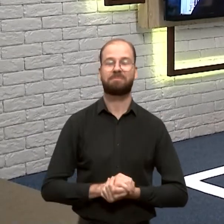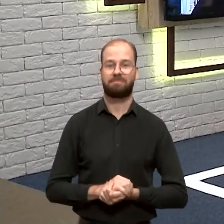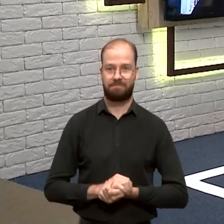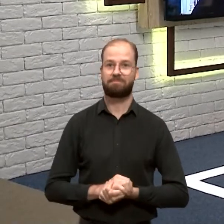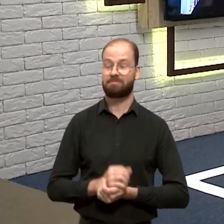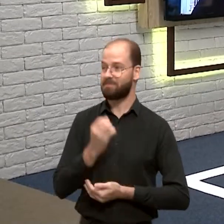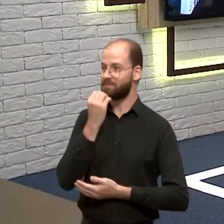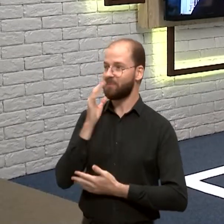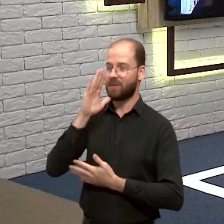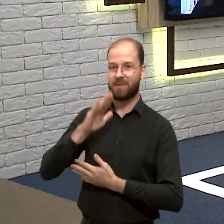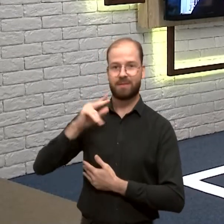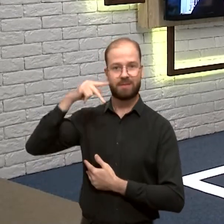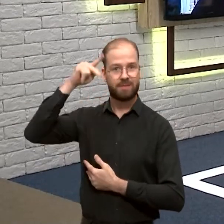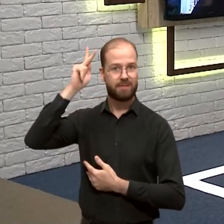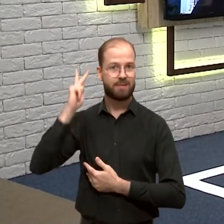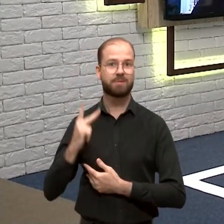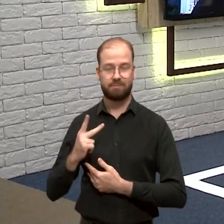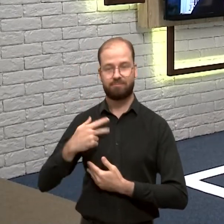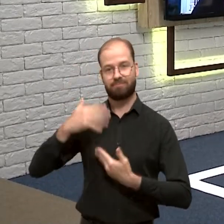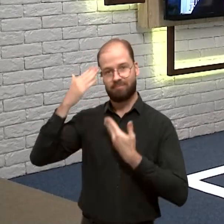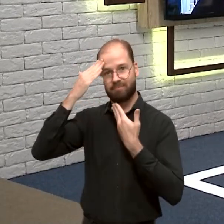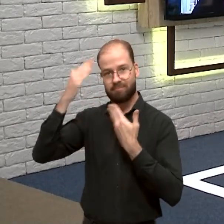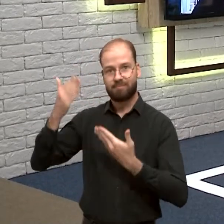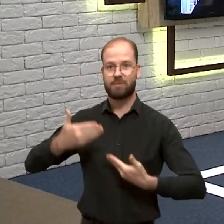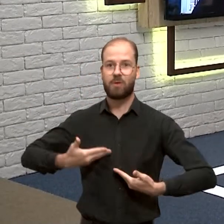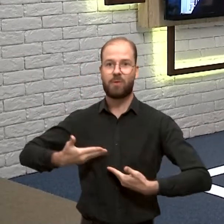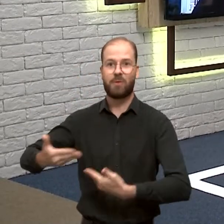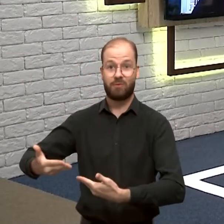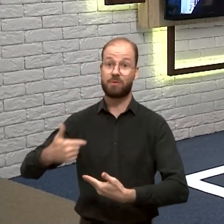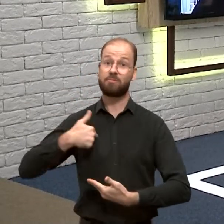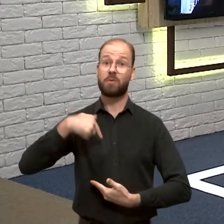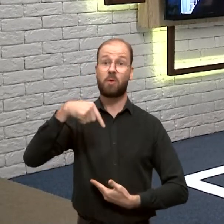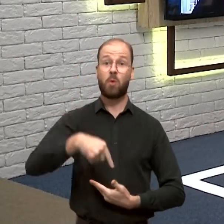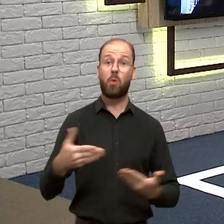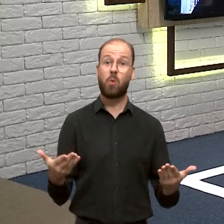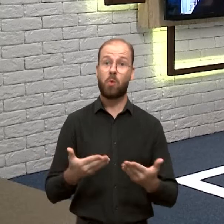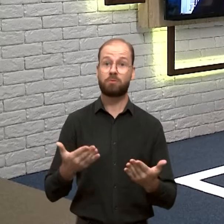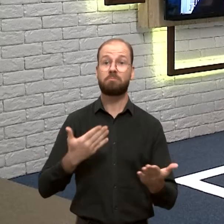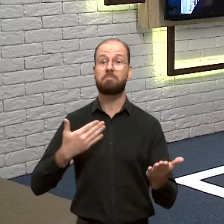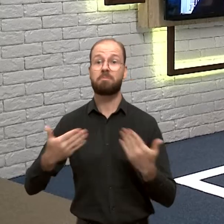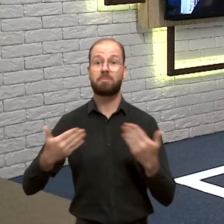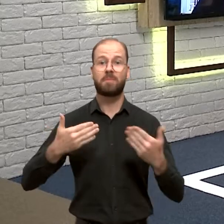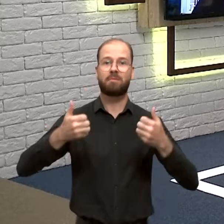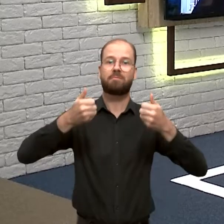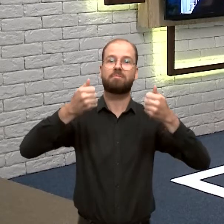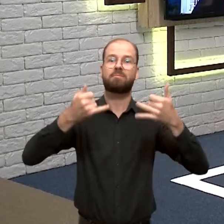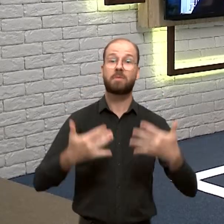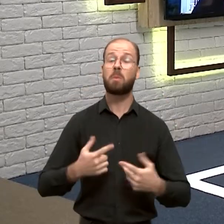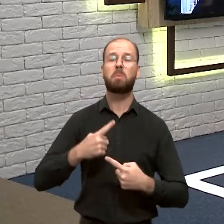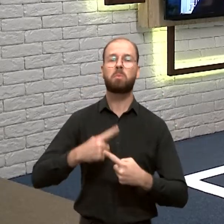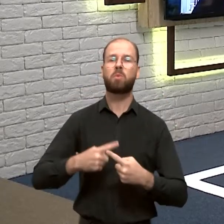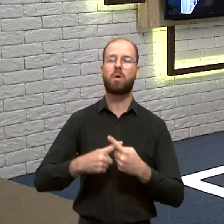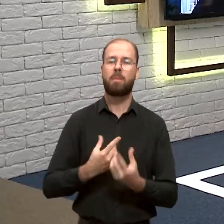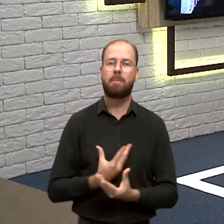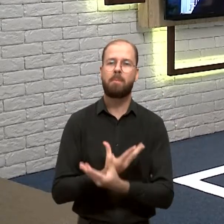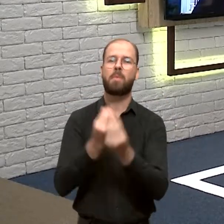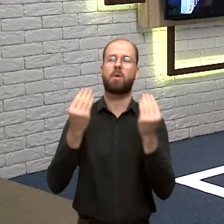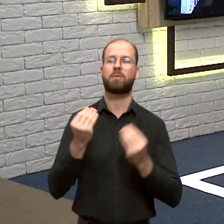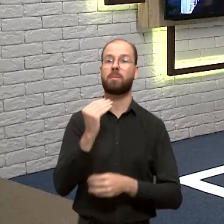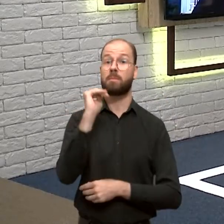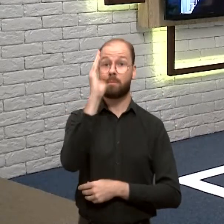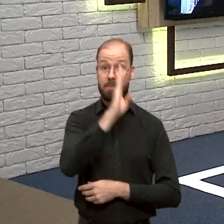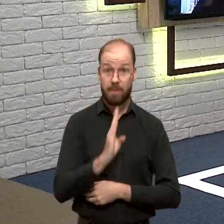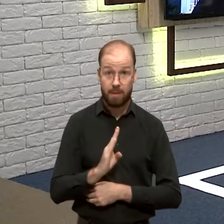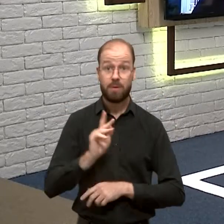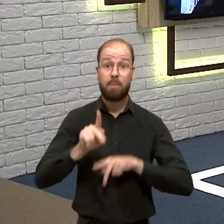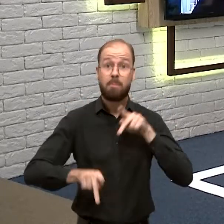Camila, boa tarde. Eu que agradeço o convite para a gente poder esclarecer aí sobre por que de tantos brasileiros tendo má qualidade de